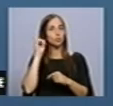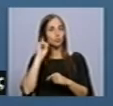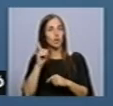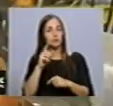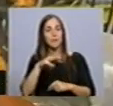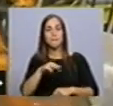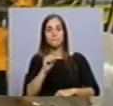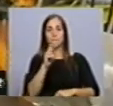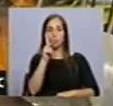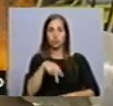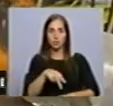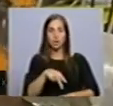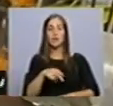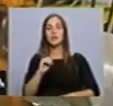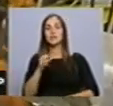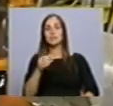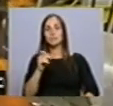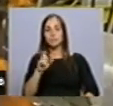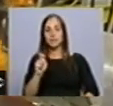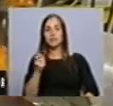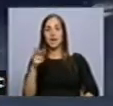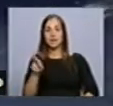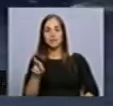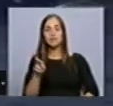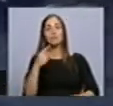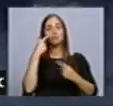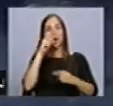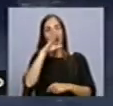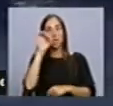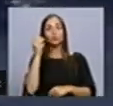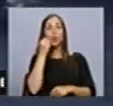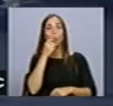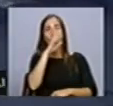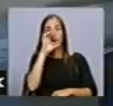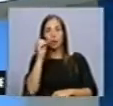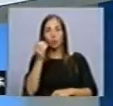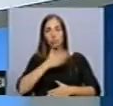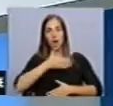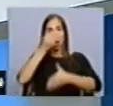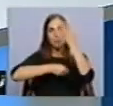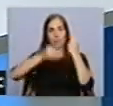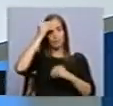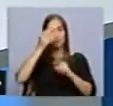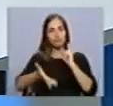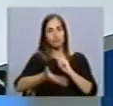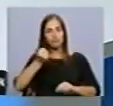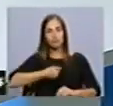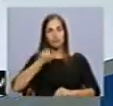mostrar-nos os seus erros e como é que, a partir dos erros, conseguiram triunfar. Miguel Gonçalves, obrigada e bom domingo. Obrigado, Sandra.